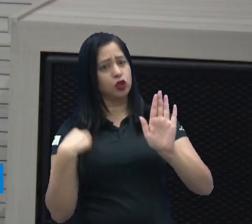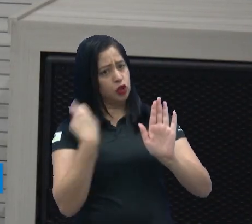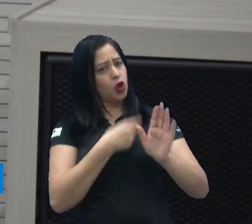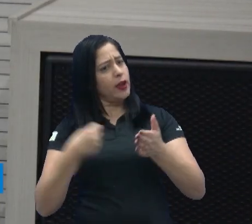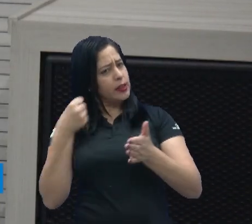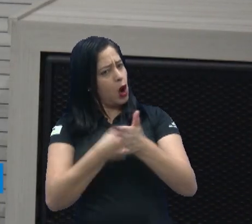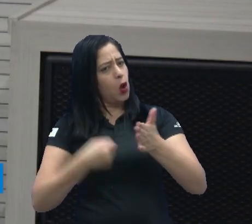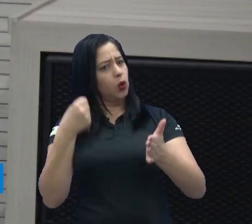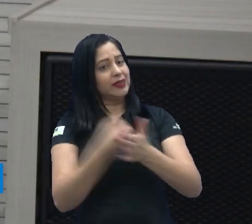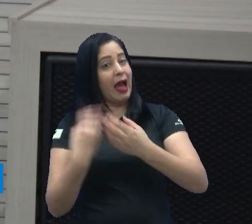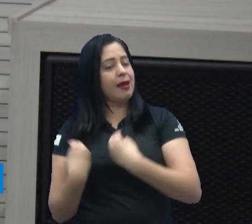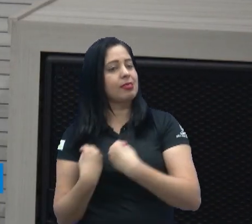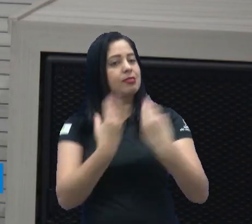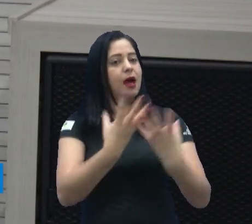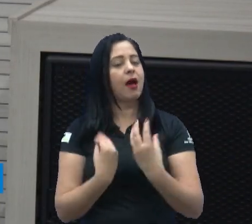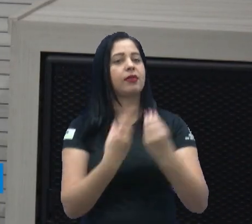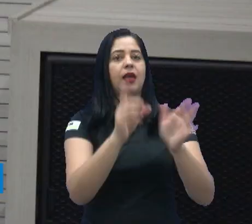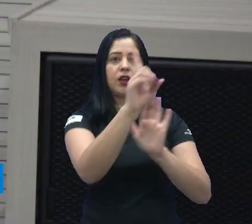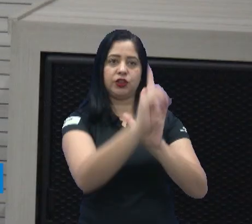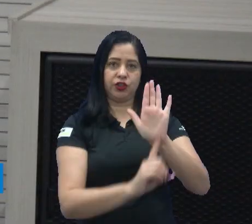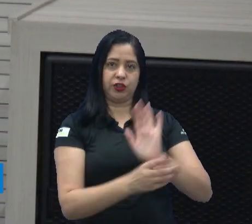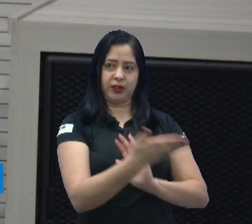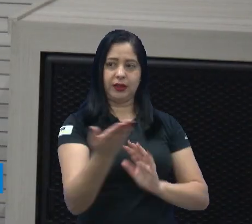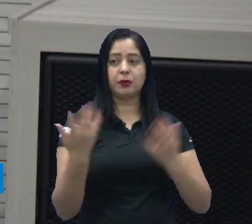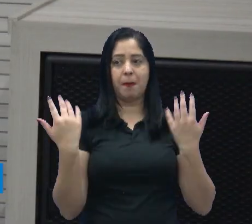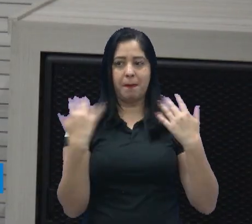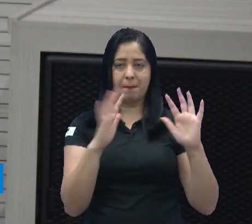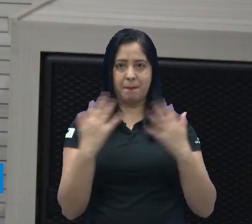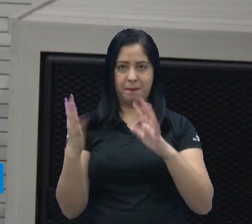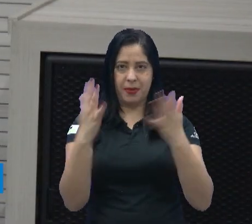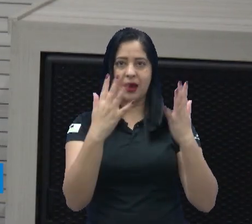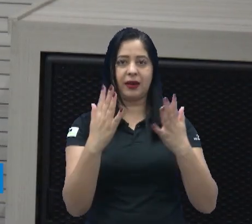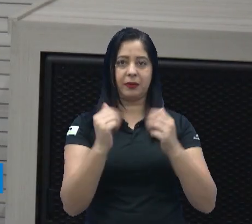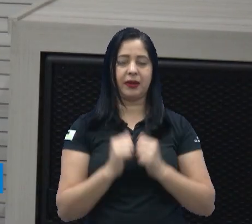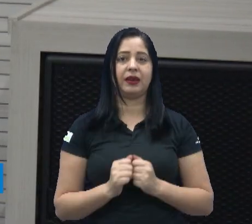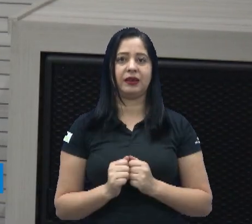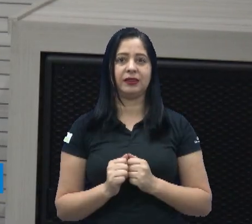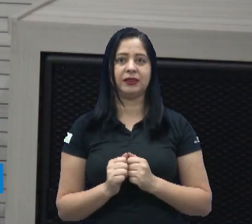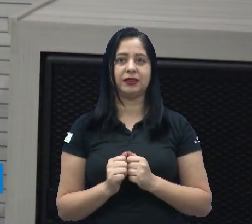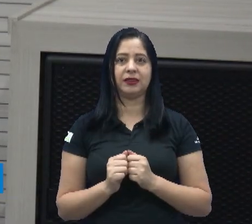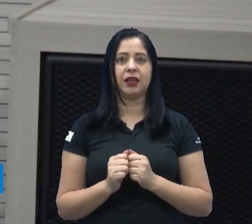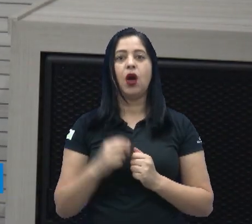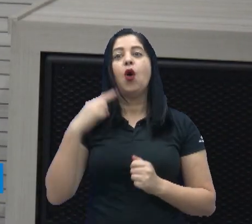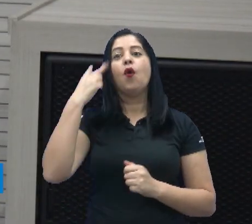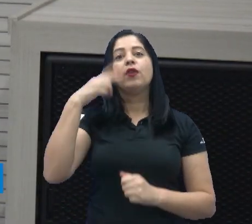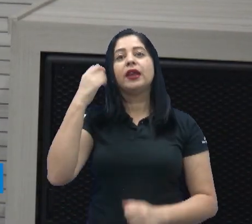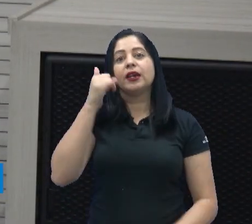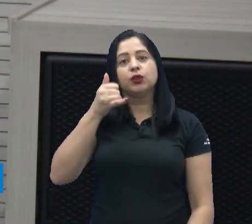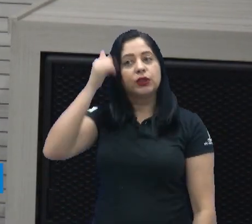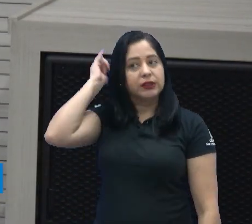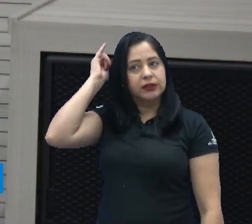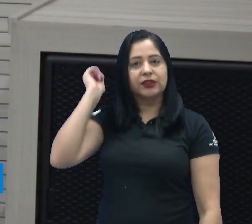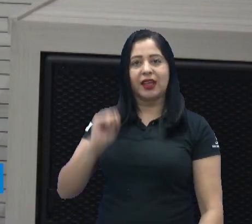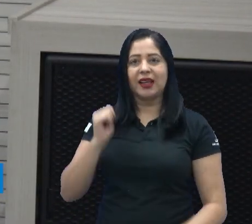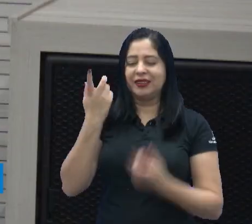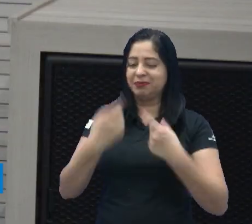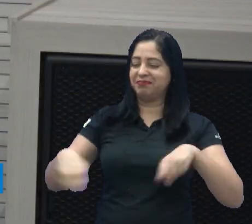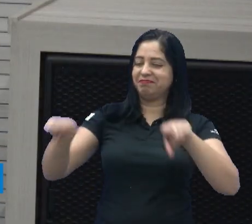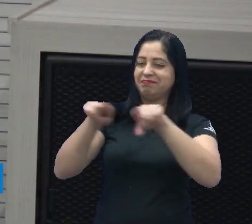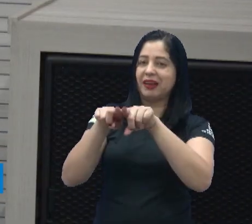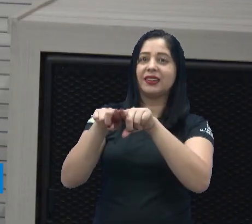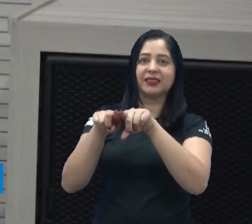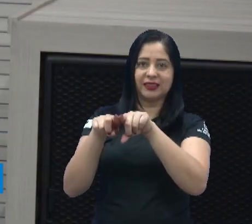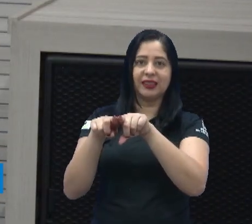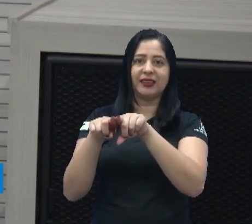seja concedido a quem de devido. E parabéns aí, cumprimentar, somar junto com o nosso vereador Sidney Campos, nosso parceiro aí, que a gente,